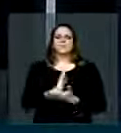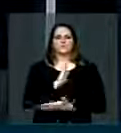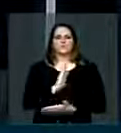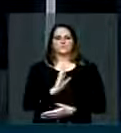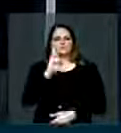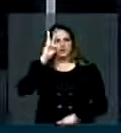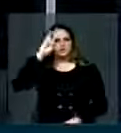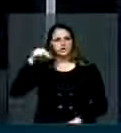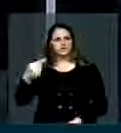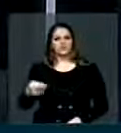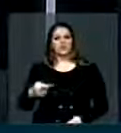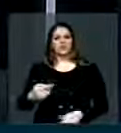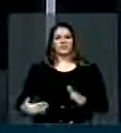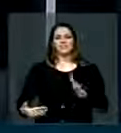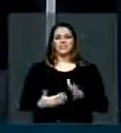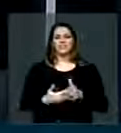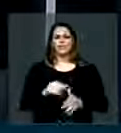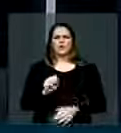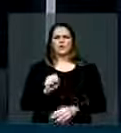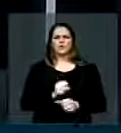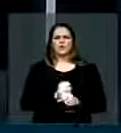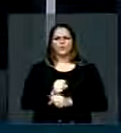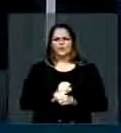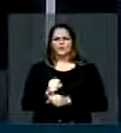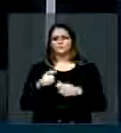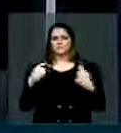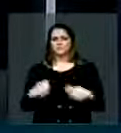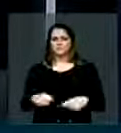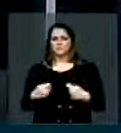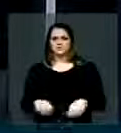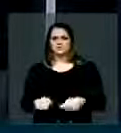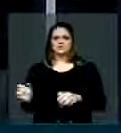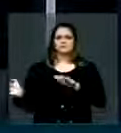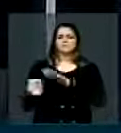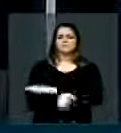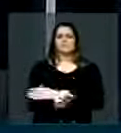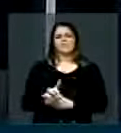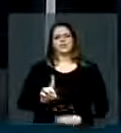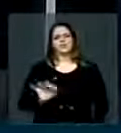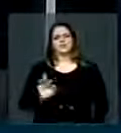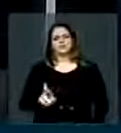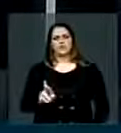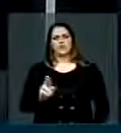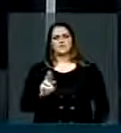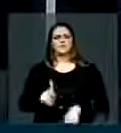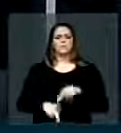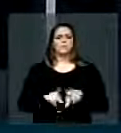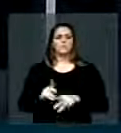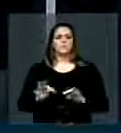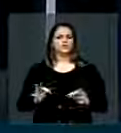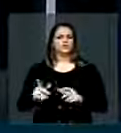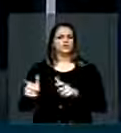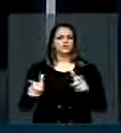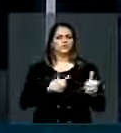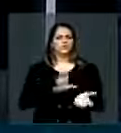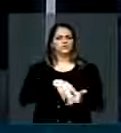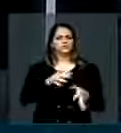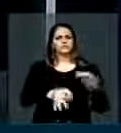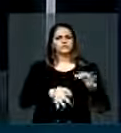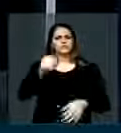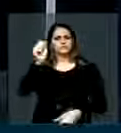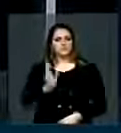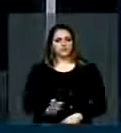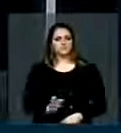que determina que no prazo máximo de 8 anos, nós temos defensores públicos em todas as unidades jurisdicionais do nosso